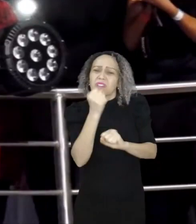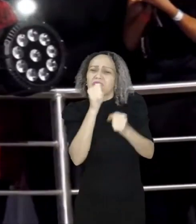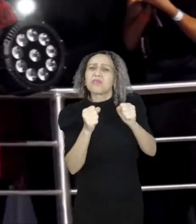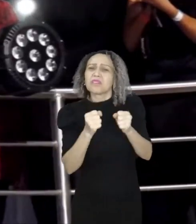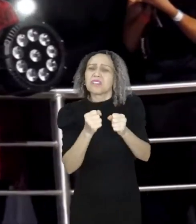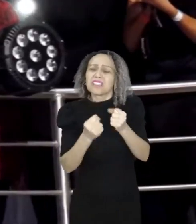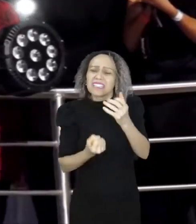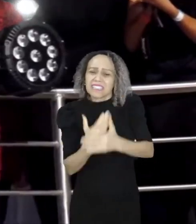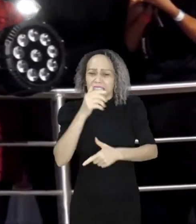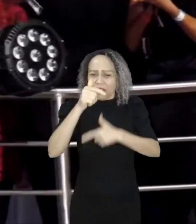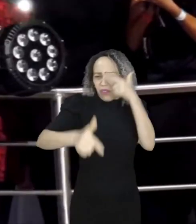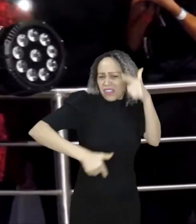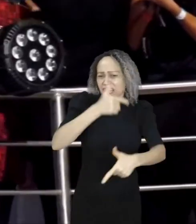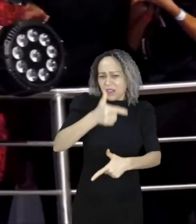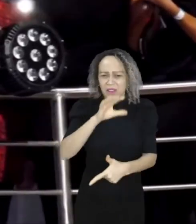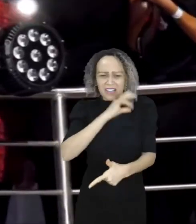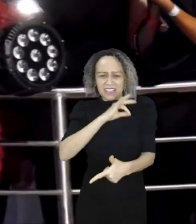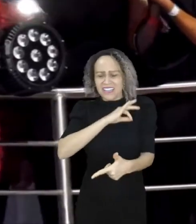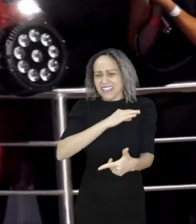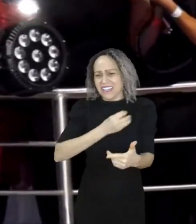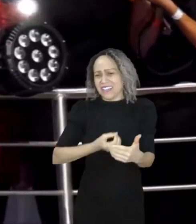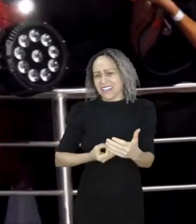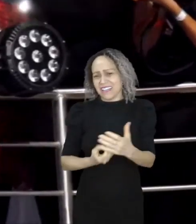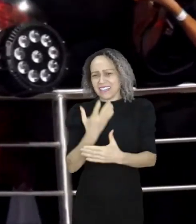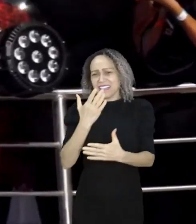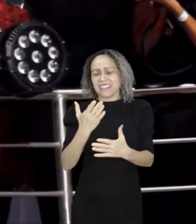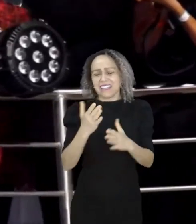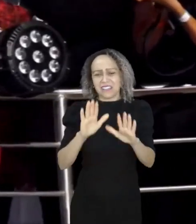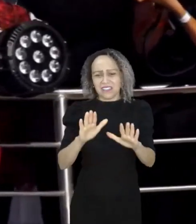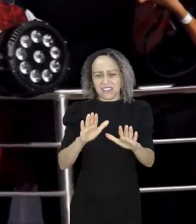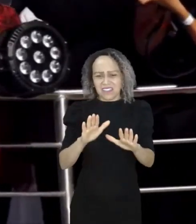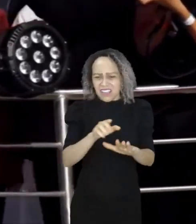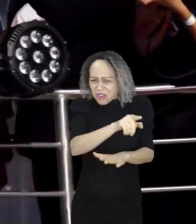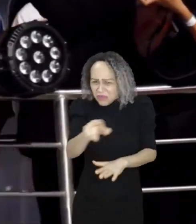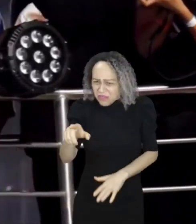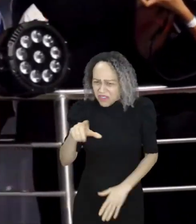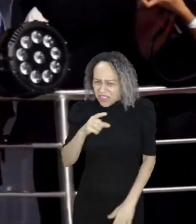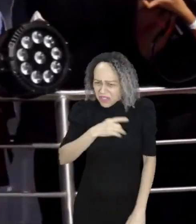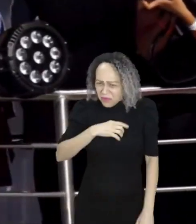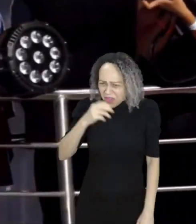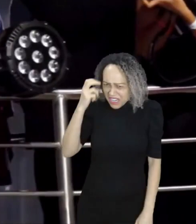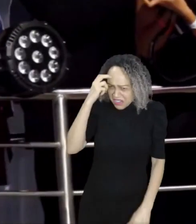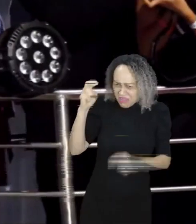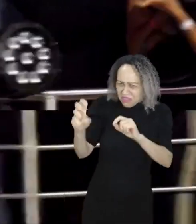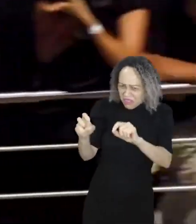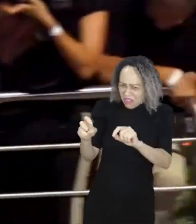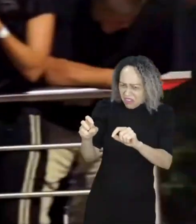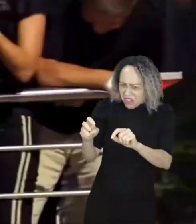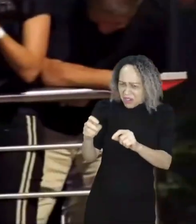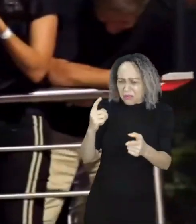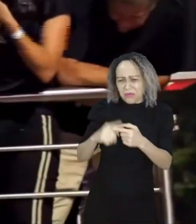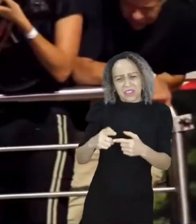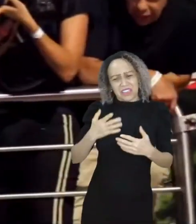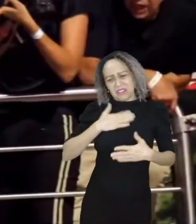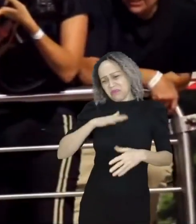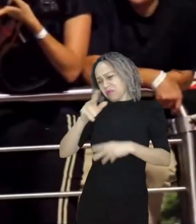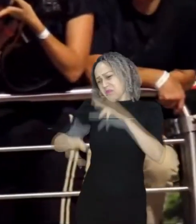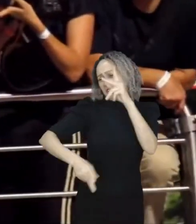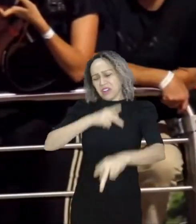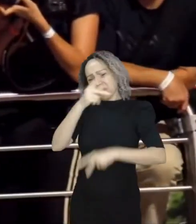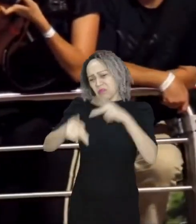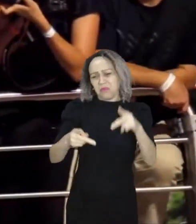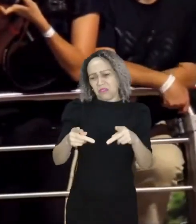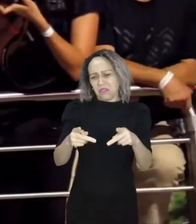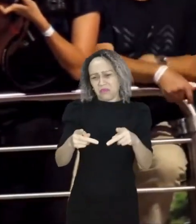emprego e de gerar renda. Quem tem medo de cultura é quem não gosta do povo, é quem não gosta